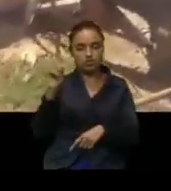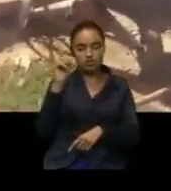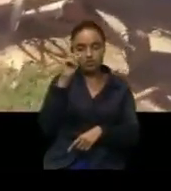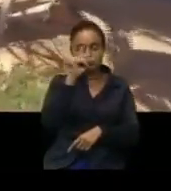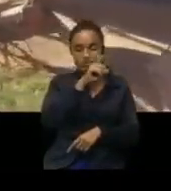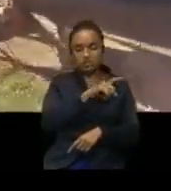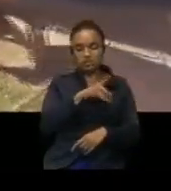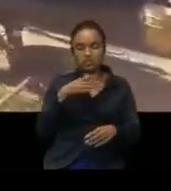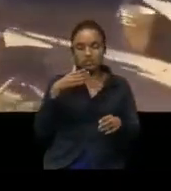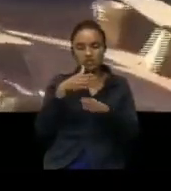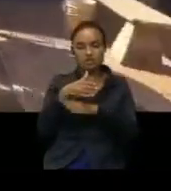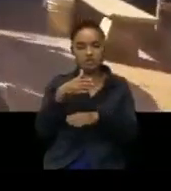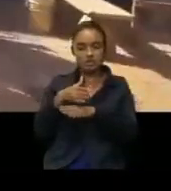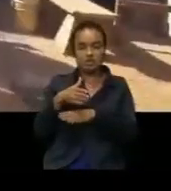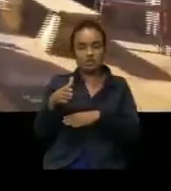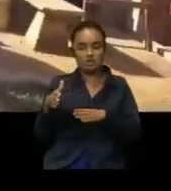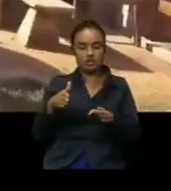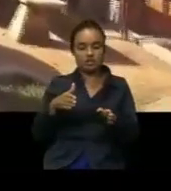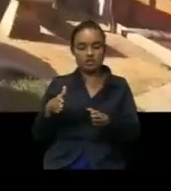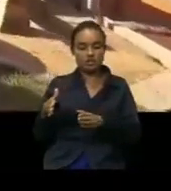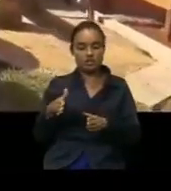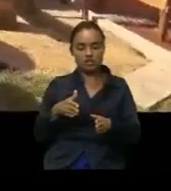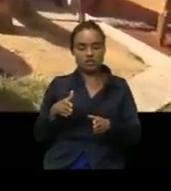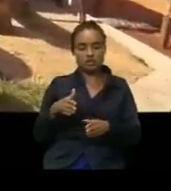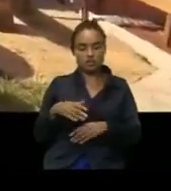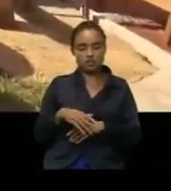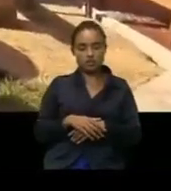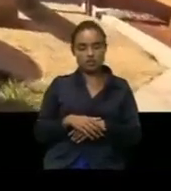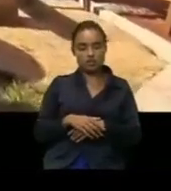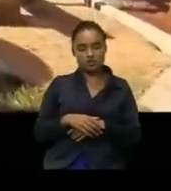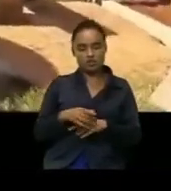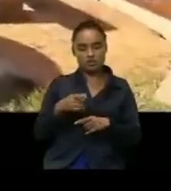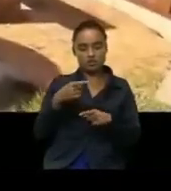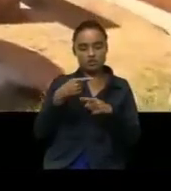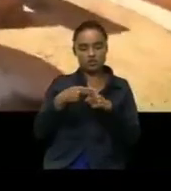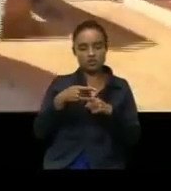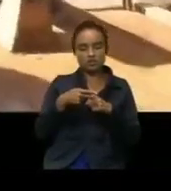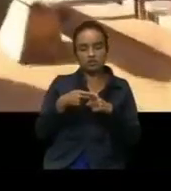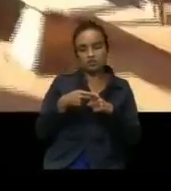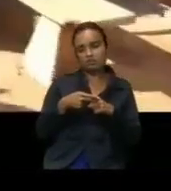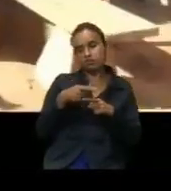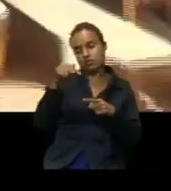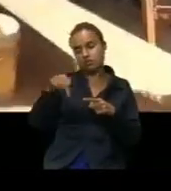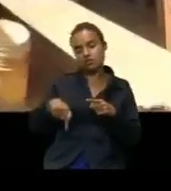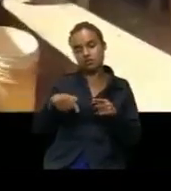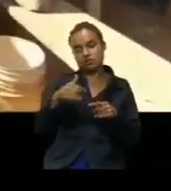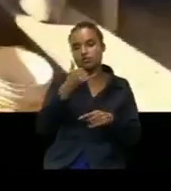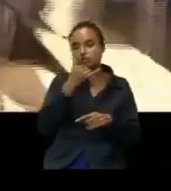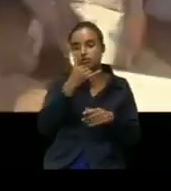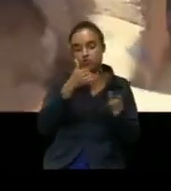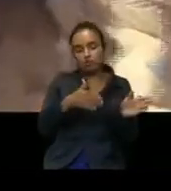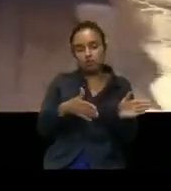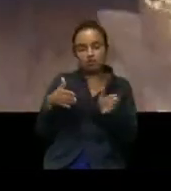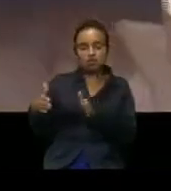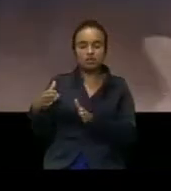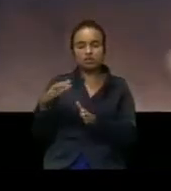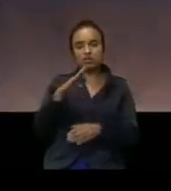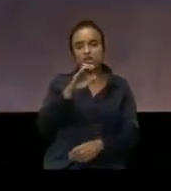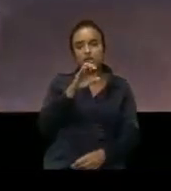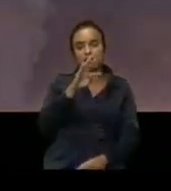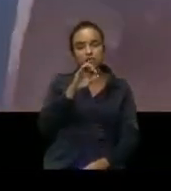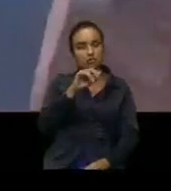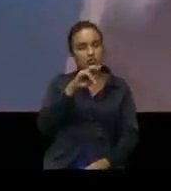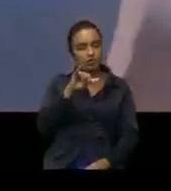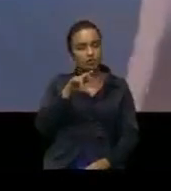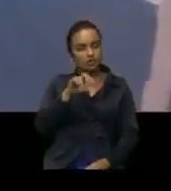pouco o acesso, o que dificulta a disposição dos materiais. Então, a gente vê a betoneira. Lá no fundo